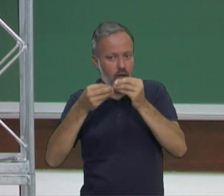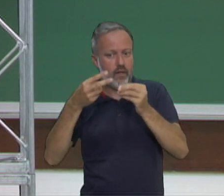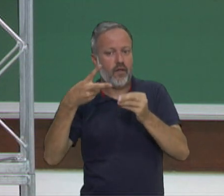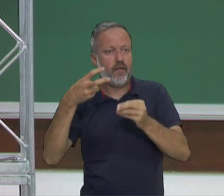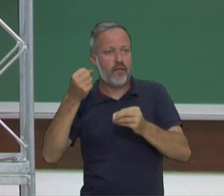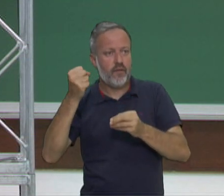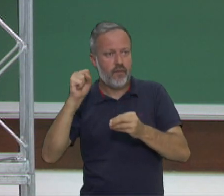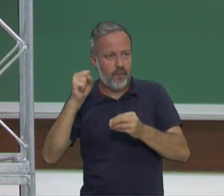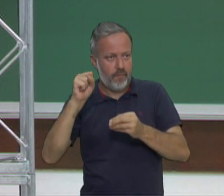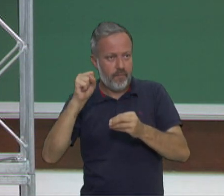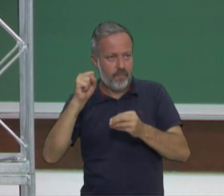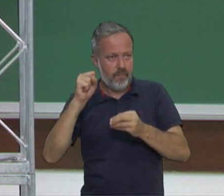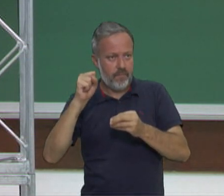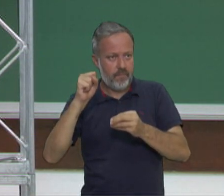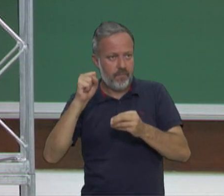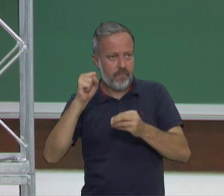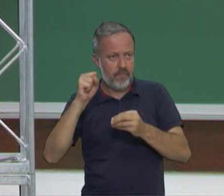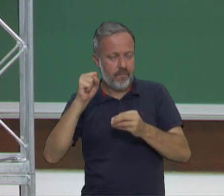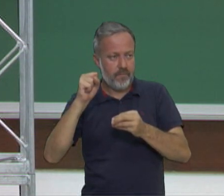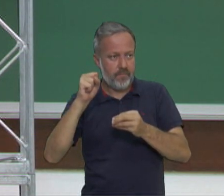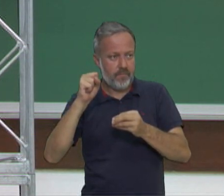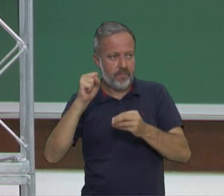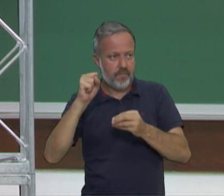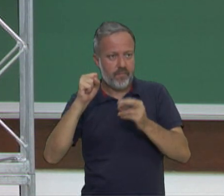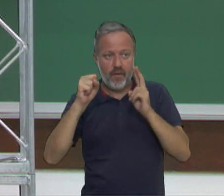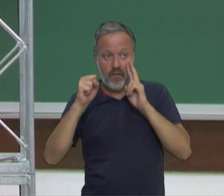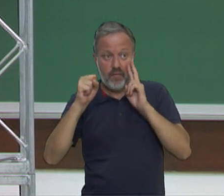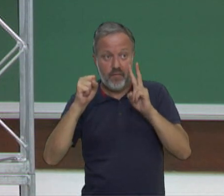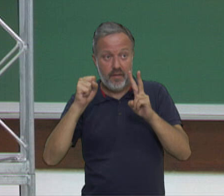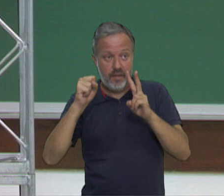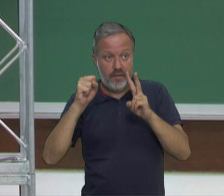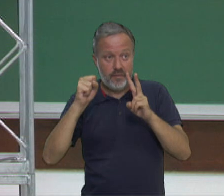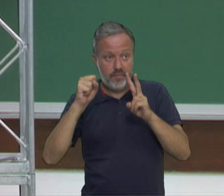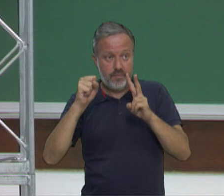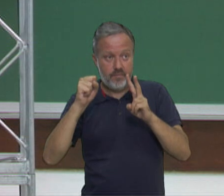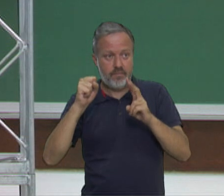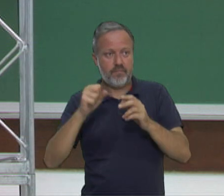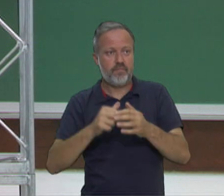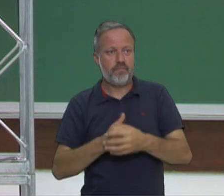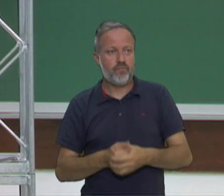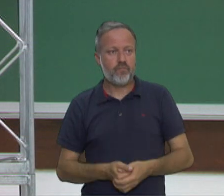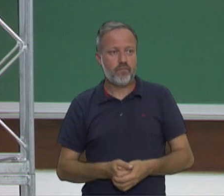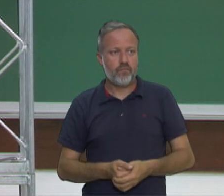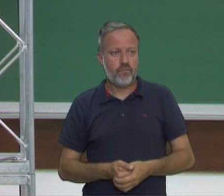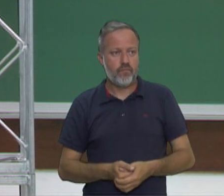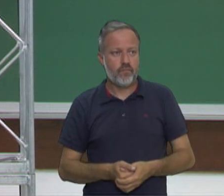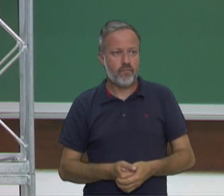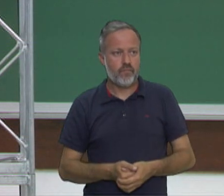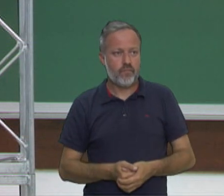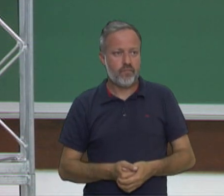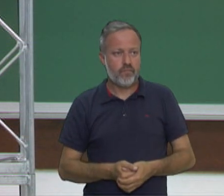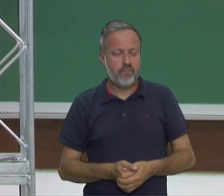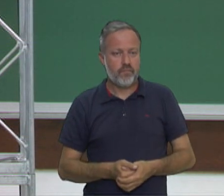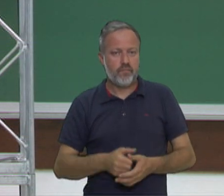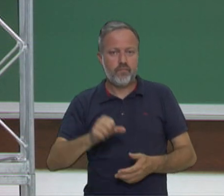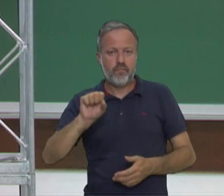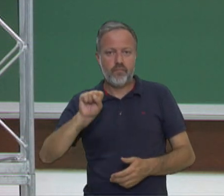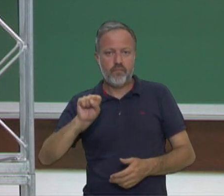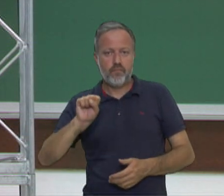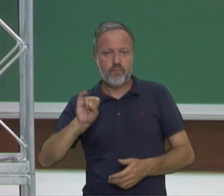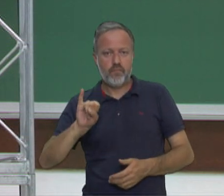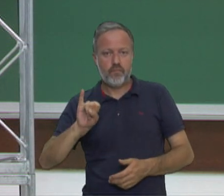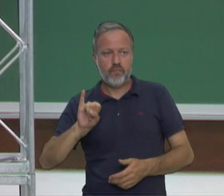menos 12 vai dar quanto? Vai dar 16. Tem 16 nêutrons. 28 menos 14 vai